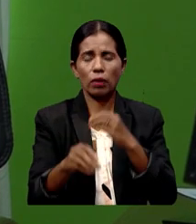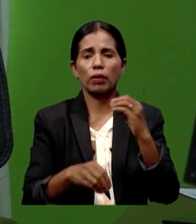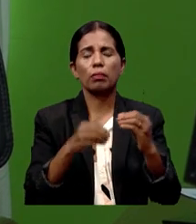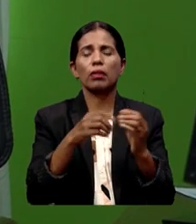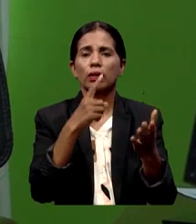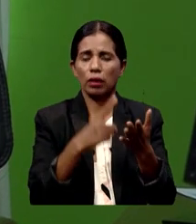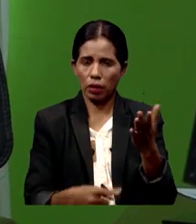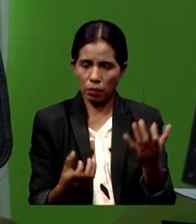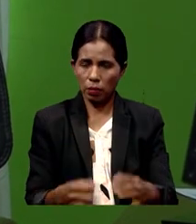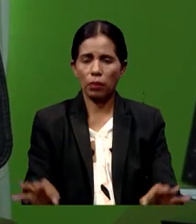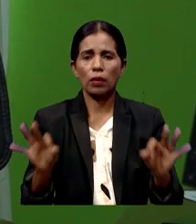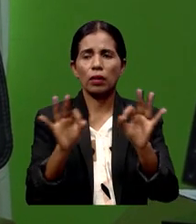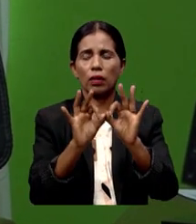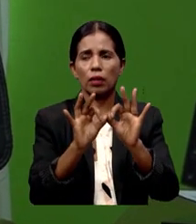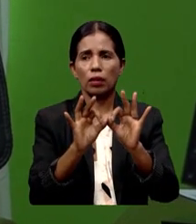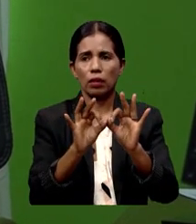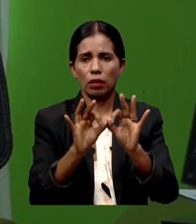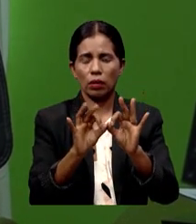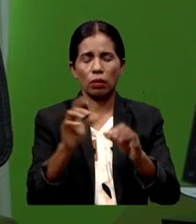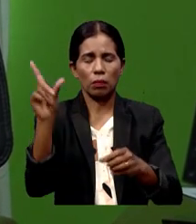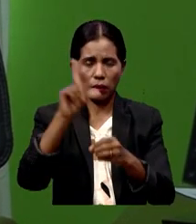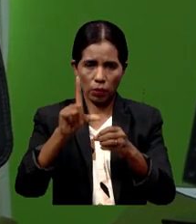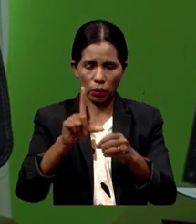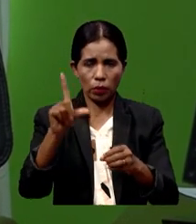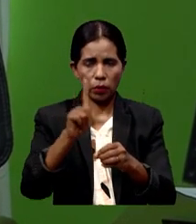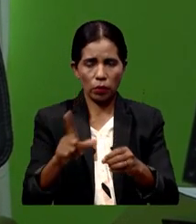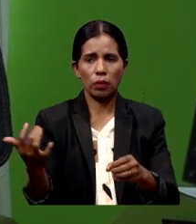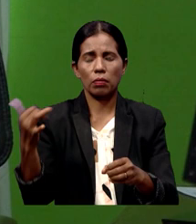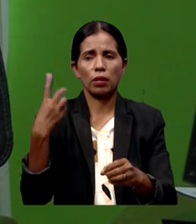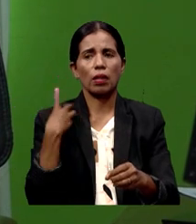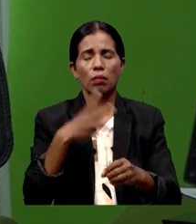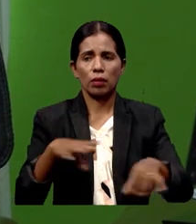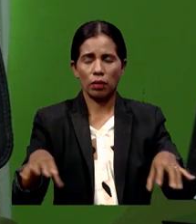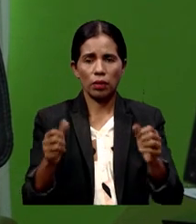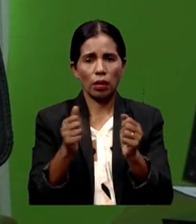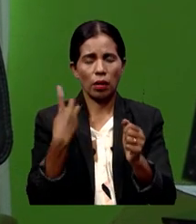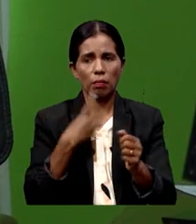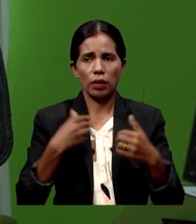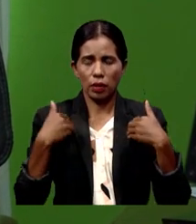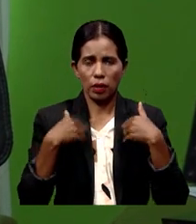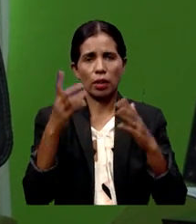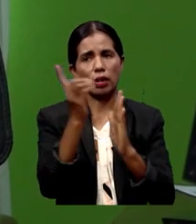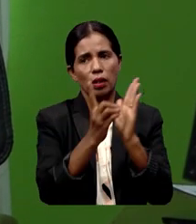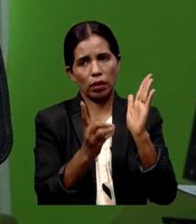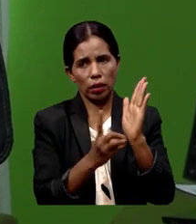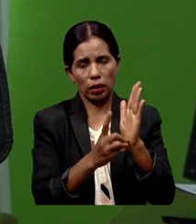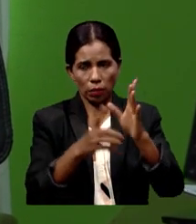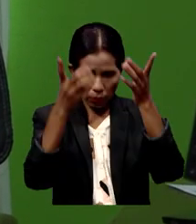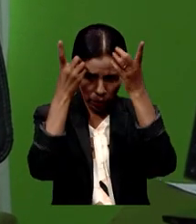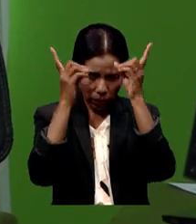saída mak importante por exemplo o reagente laboratório mesir agora am serviço ela or si dam minha dado sona a mi bele